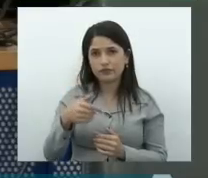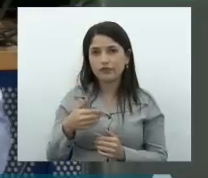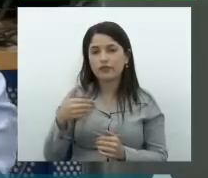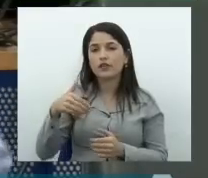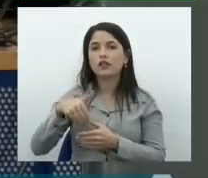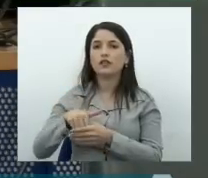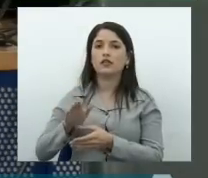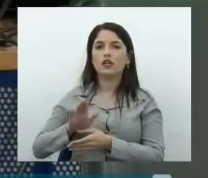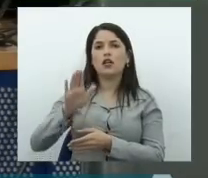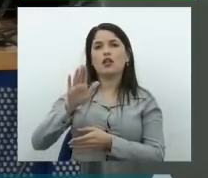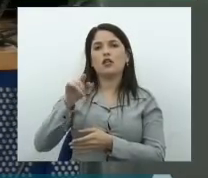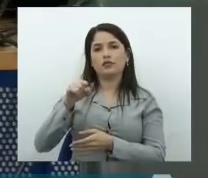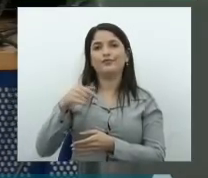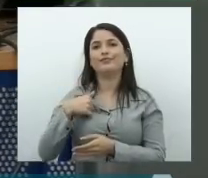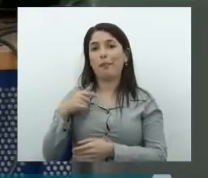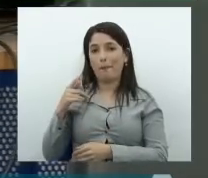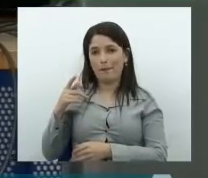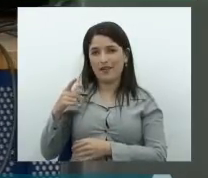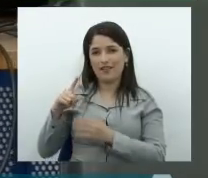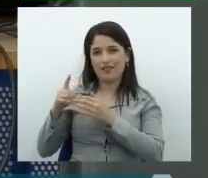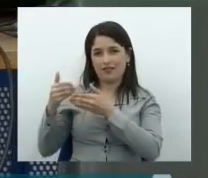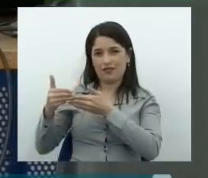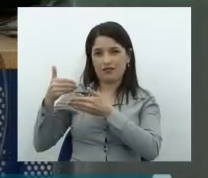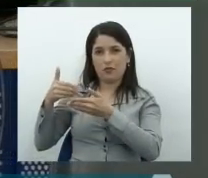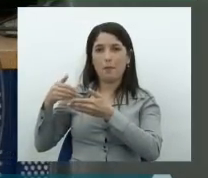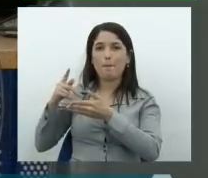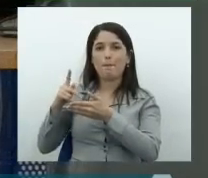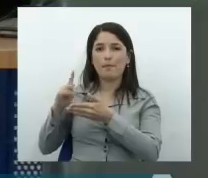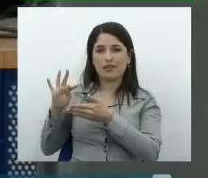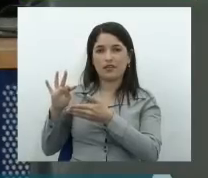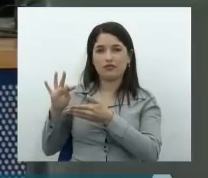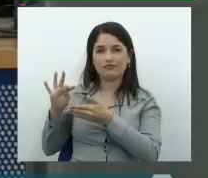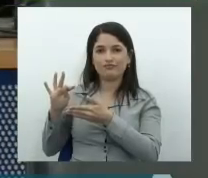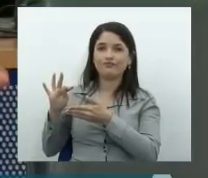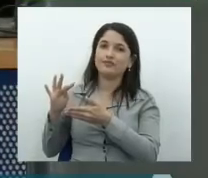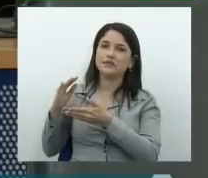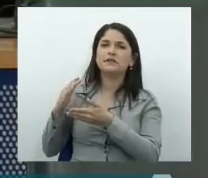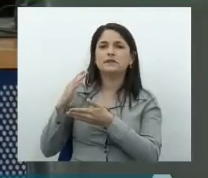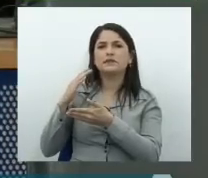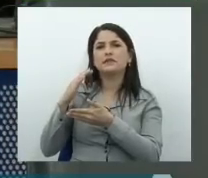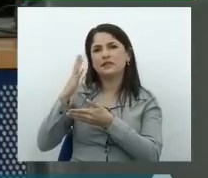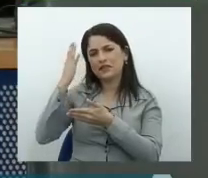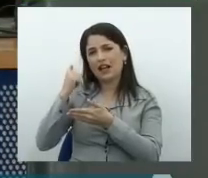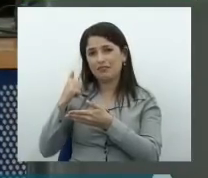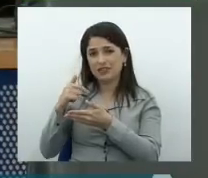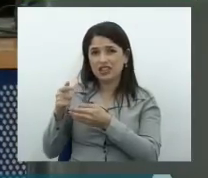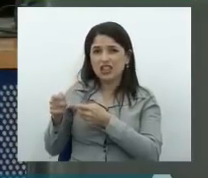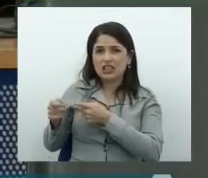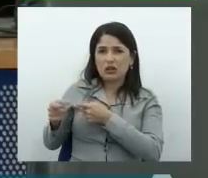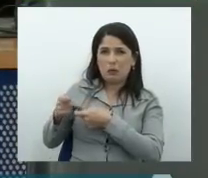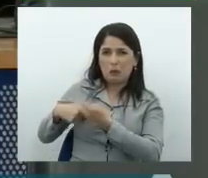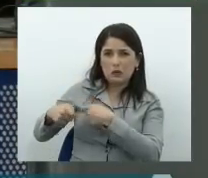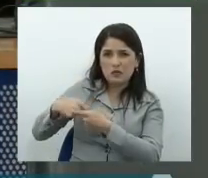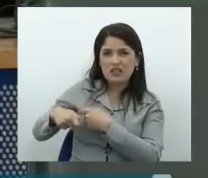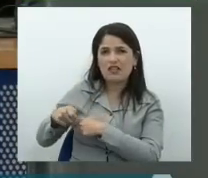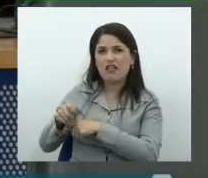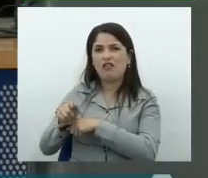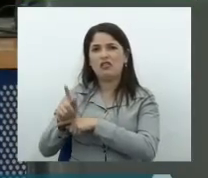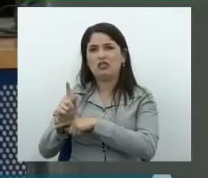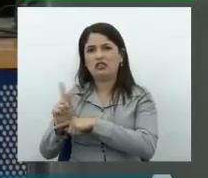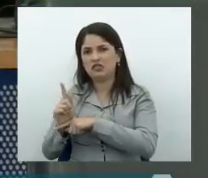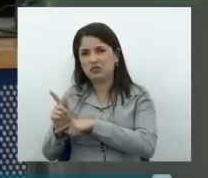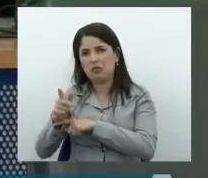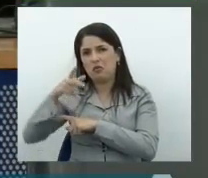fez uma gestão incompetente no nosso município. De tal forma que nós vimos claramente que quem